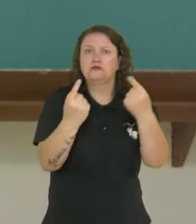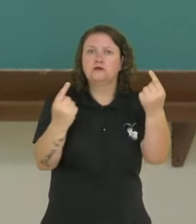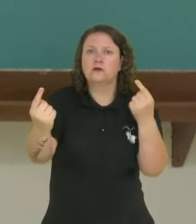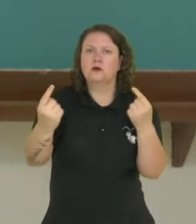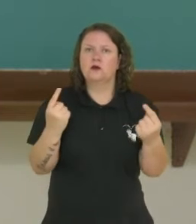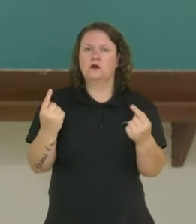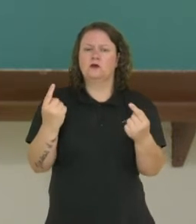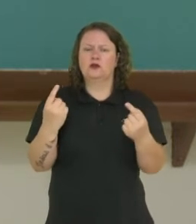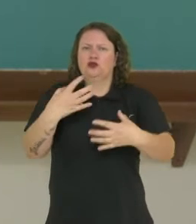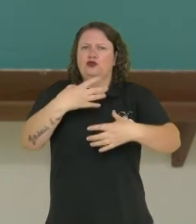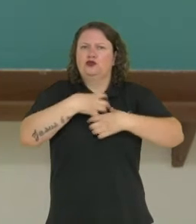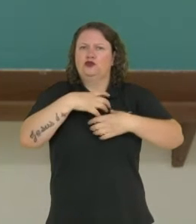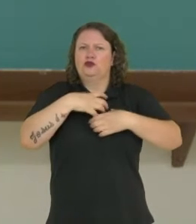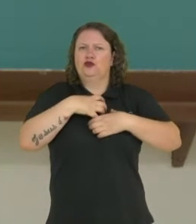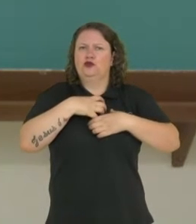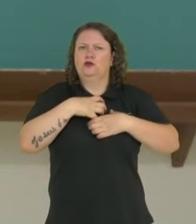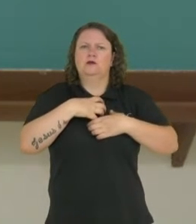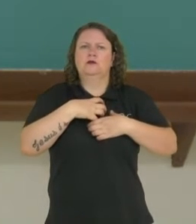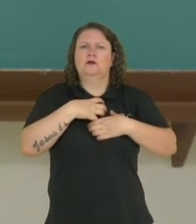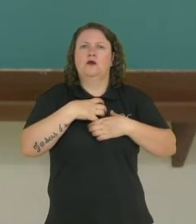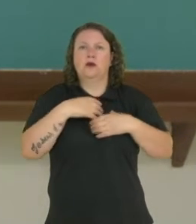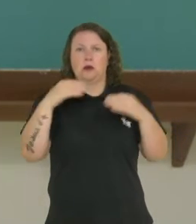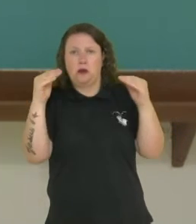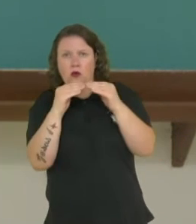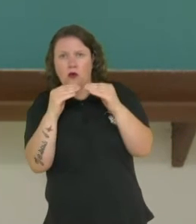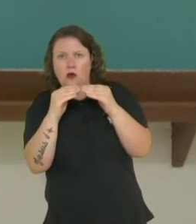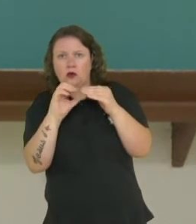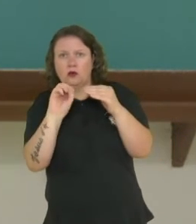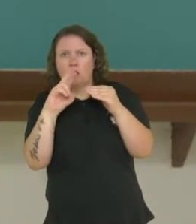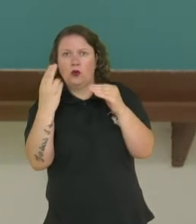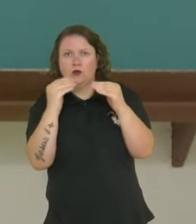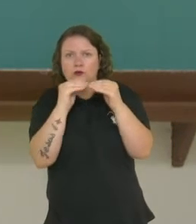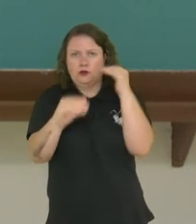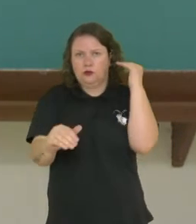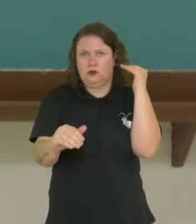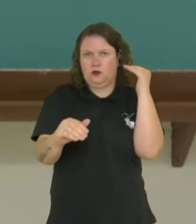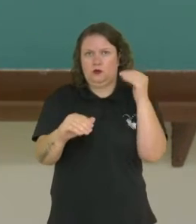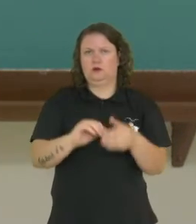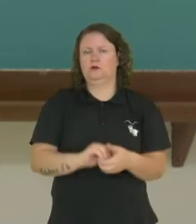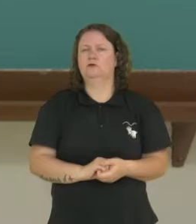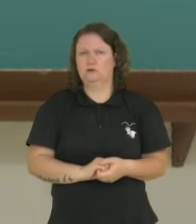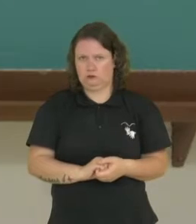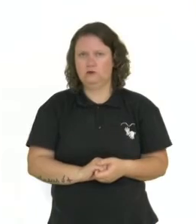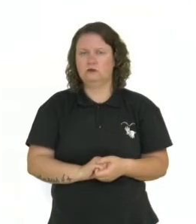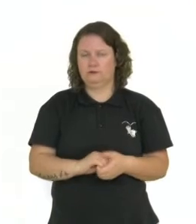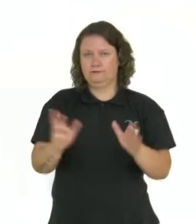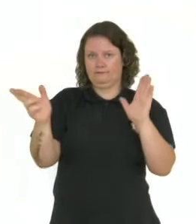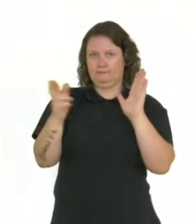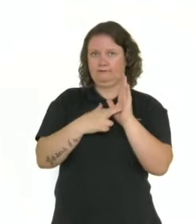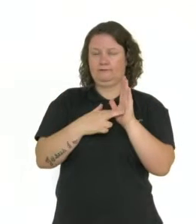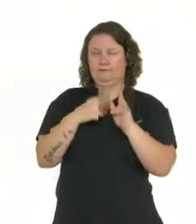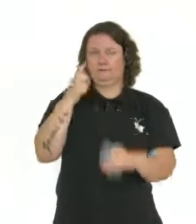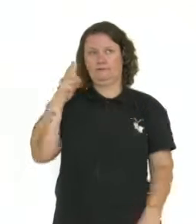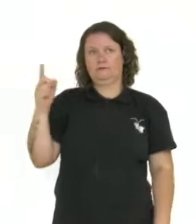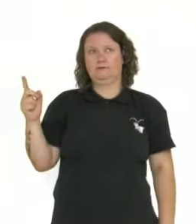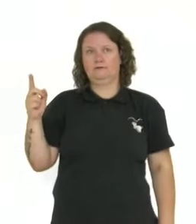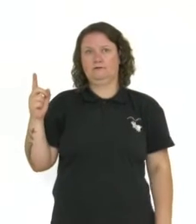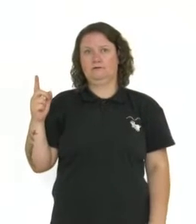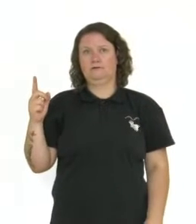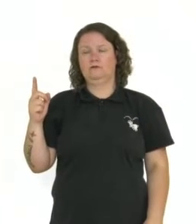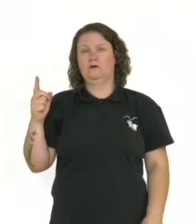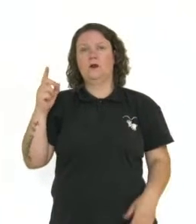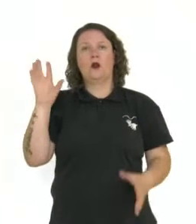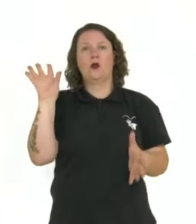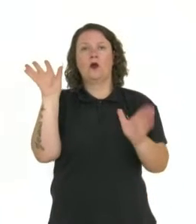de segregação? Você concorda, discorda disso? Vamos acompanhar aqui então a nossa resposta. Olha só, então, nós esperamos que você